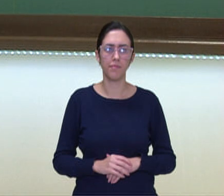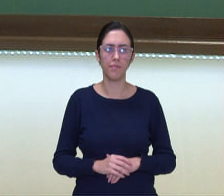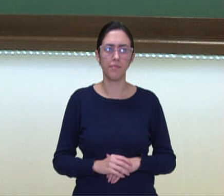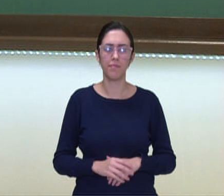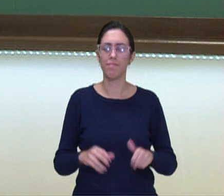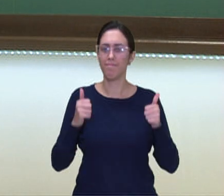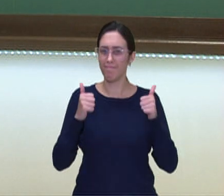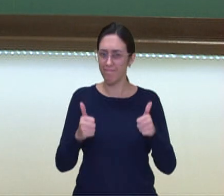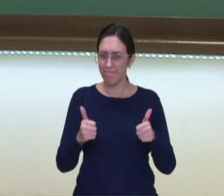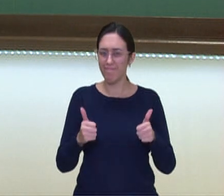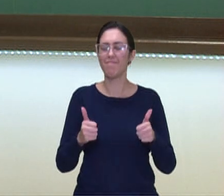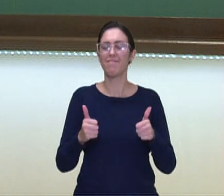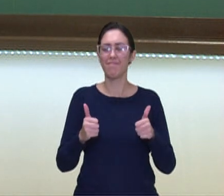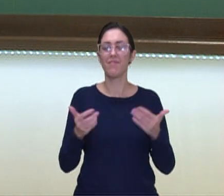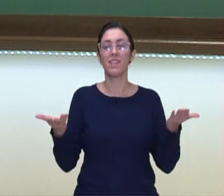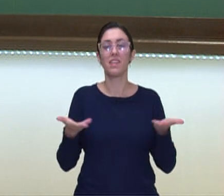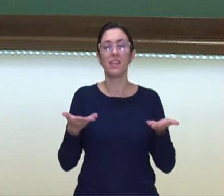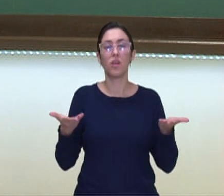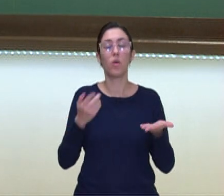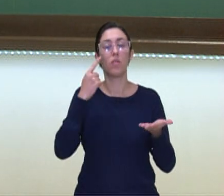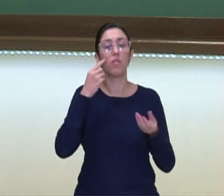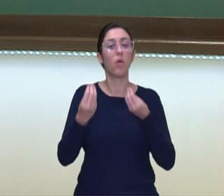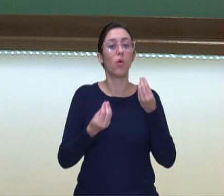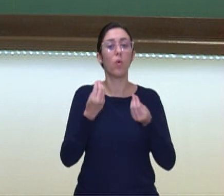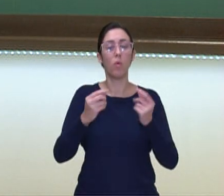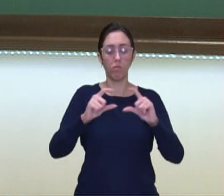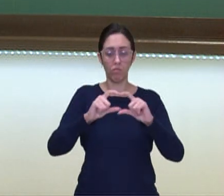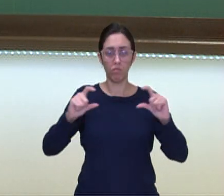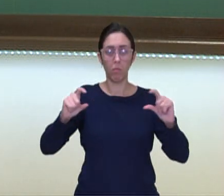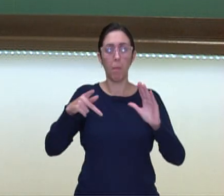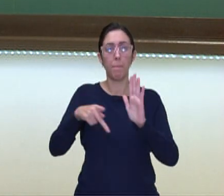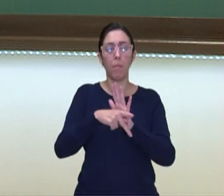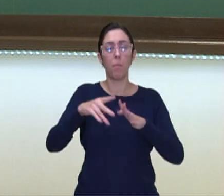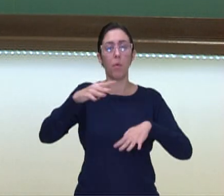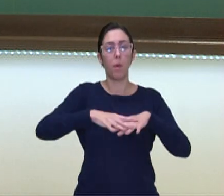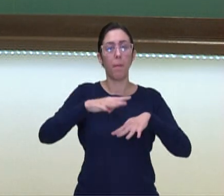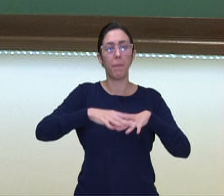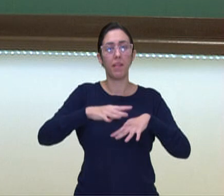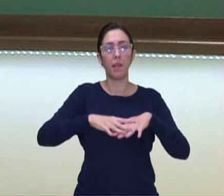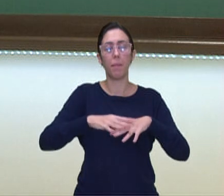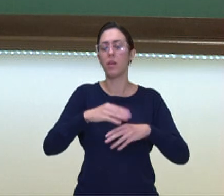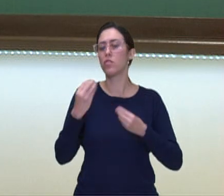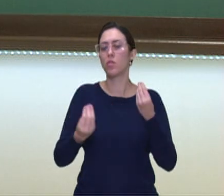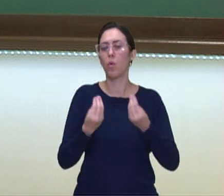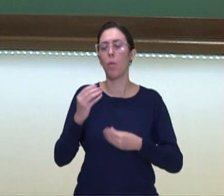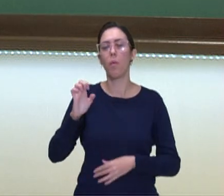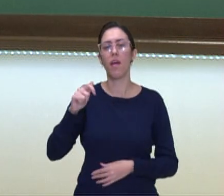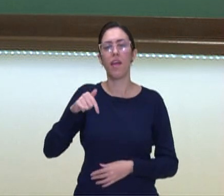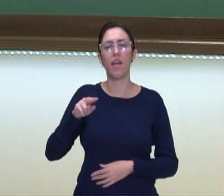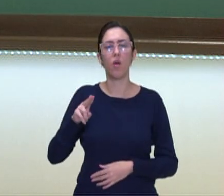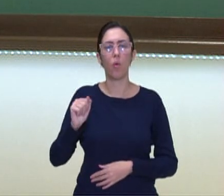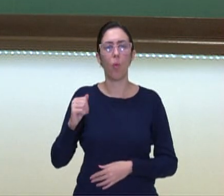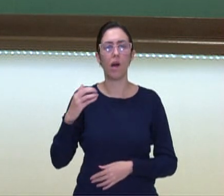Muito bem, pessoal. Então agora nós vamos escrever uma expressão algébrica, uma equação, alguma